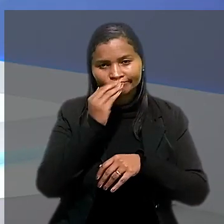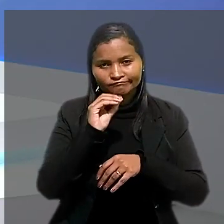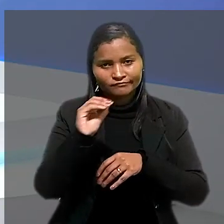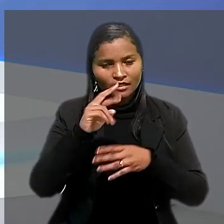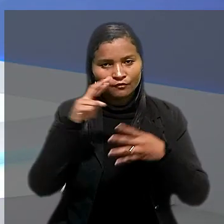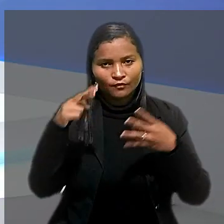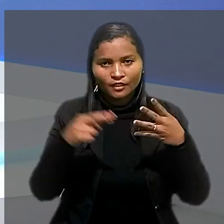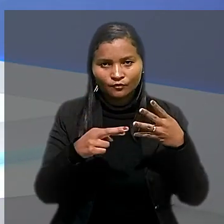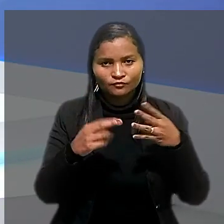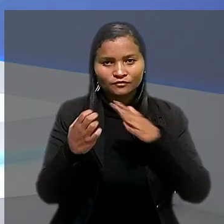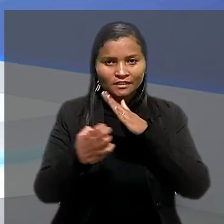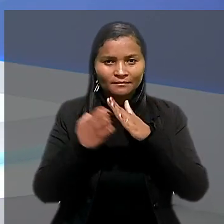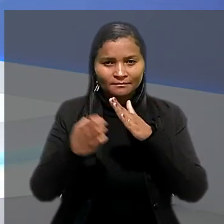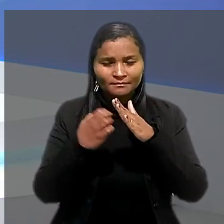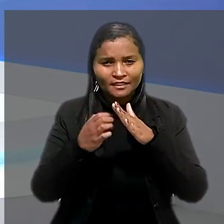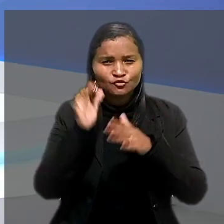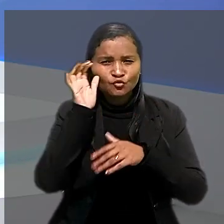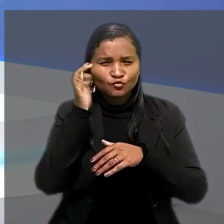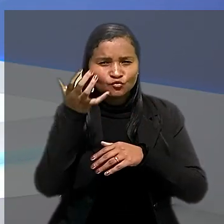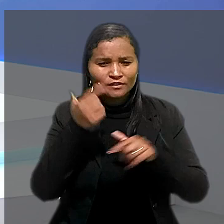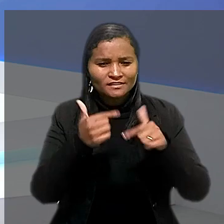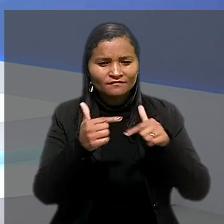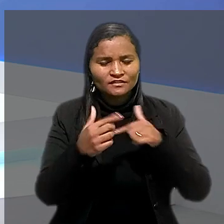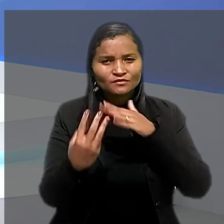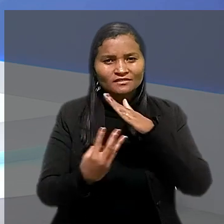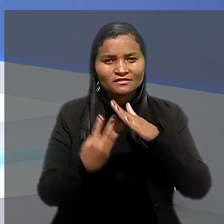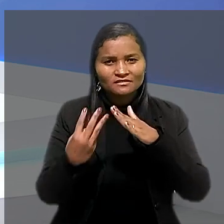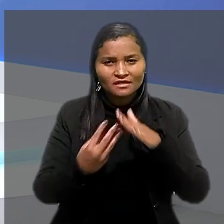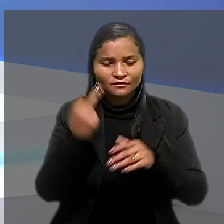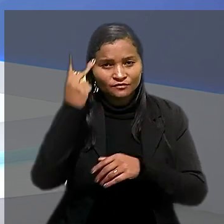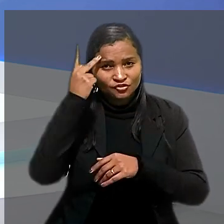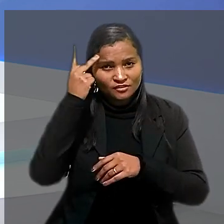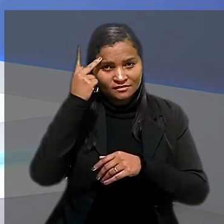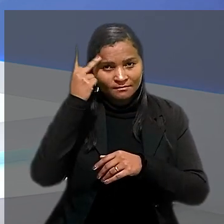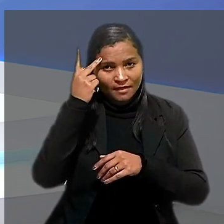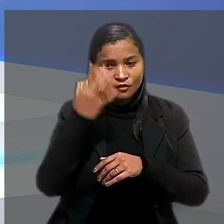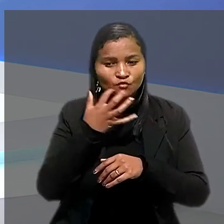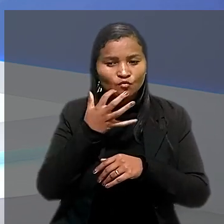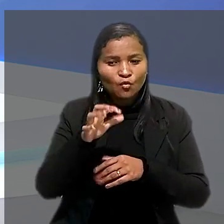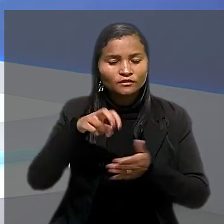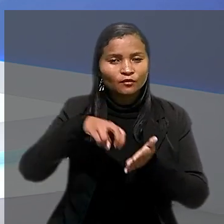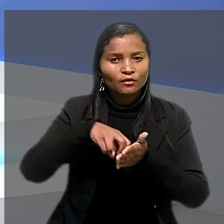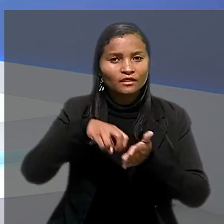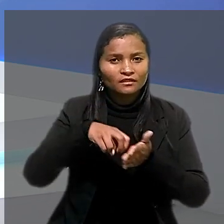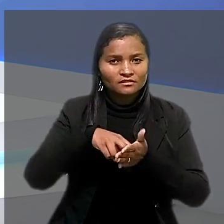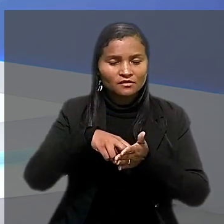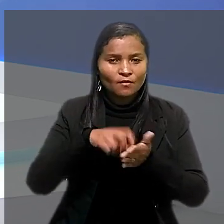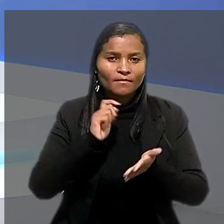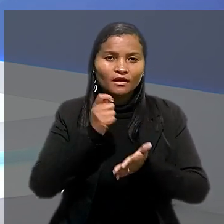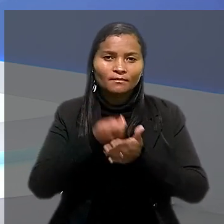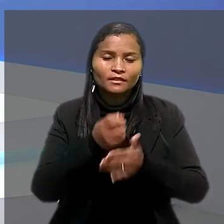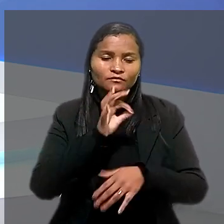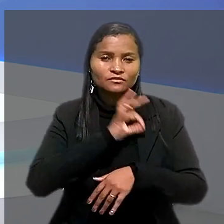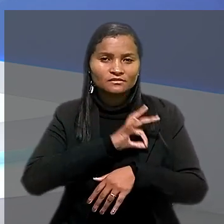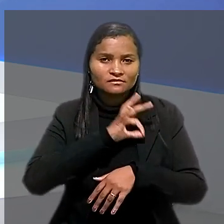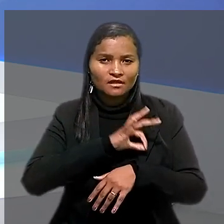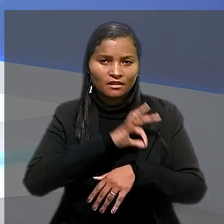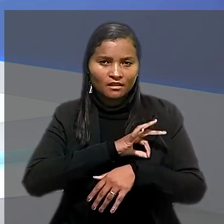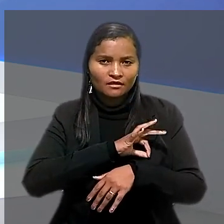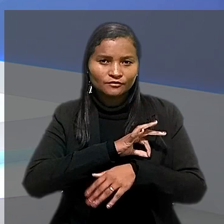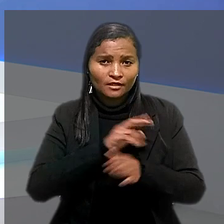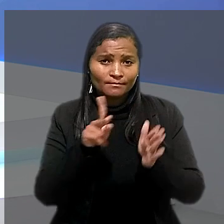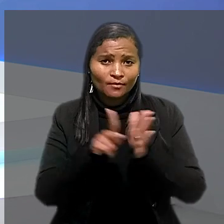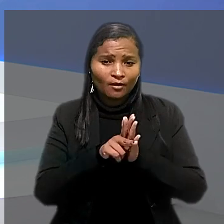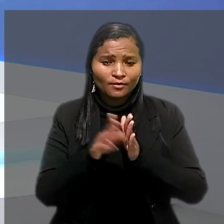ministros rejeitaram recurso da microempresa Soluções Serviços Terceirizados de São Paulo contra a condenação ao pagamento de